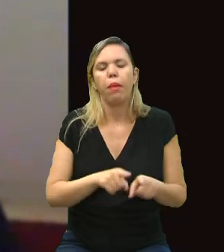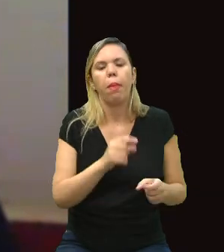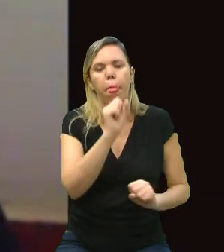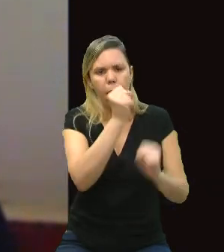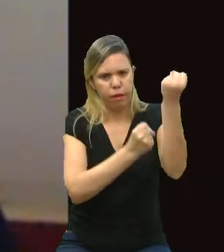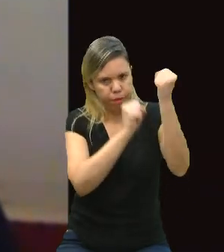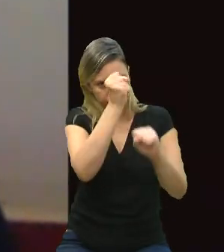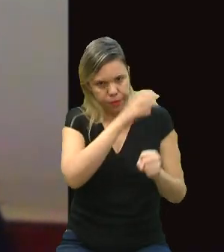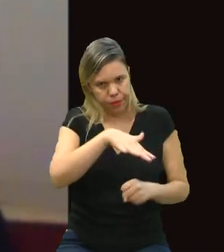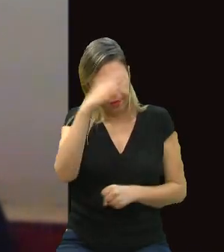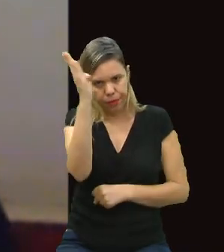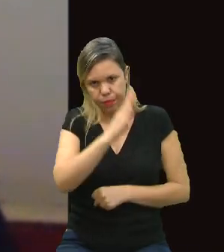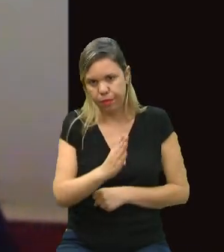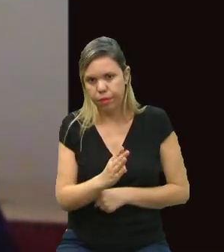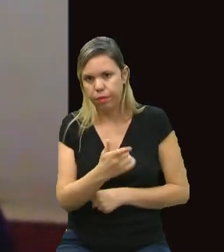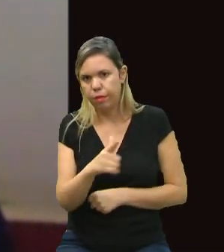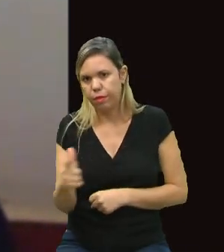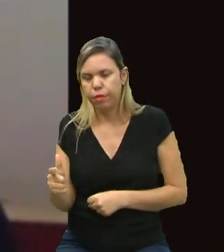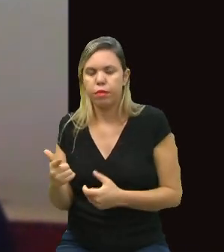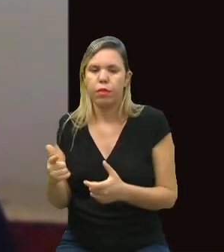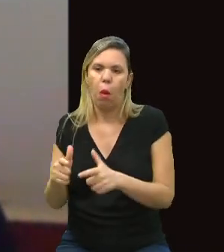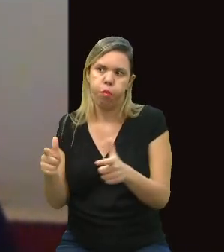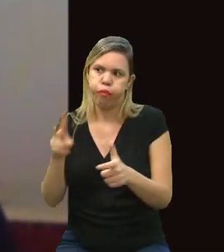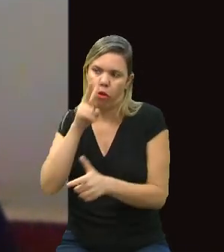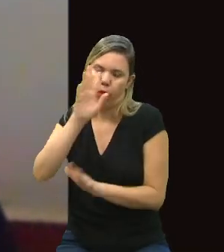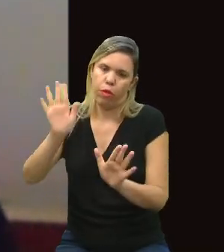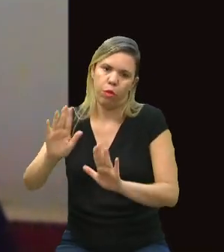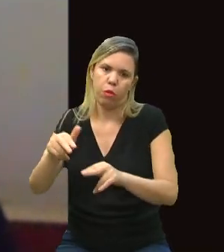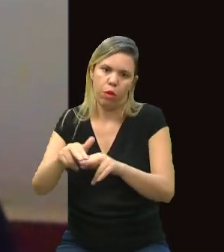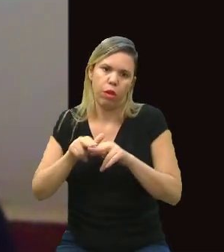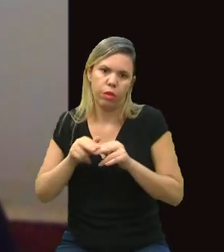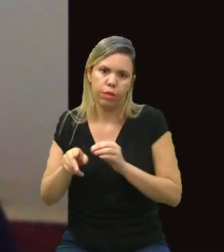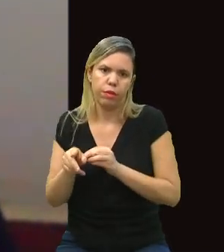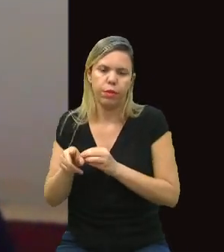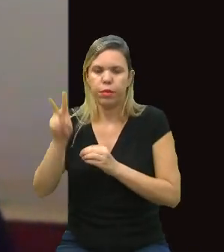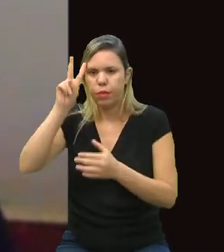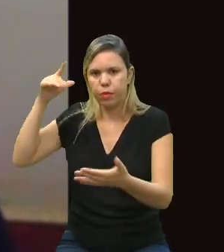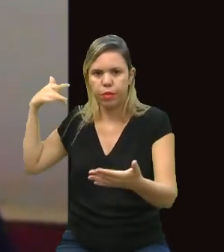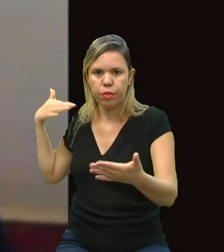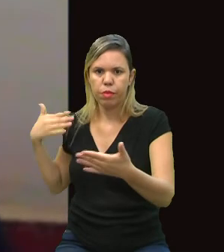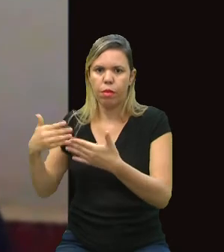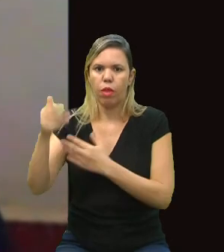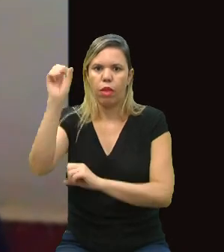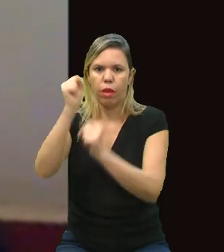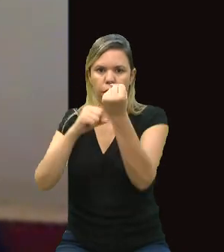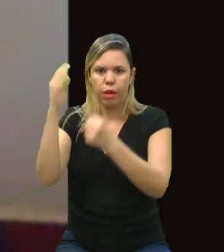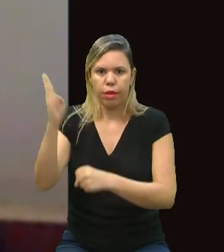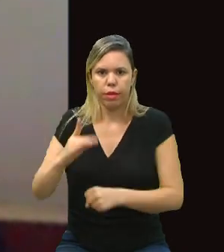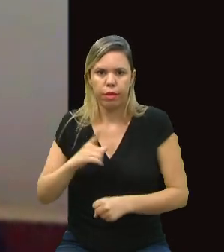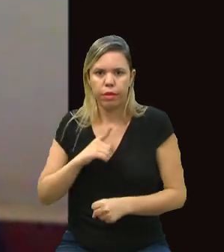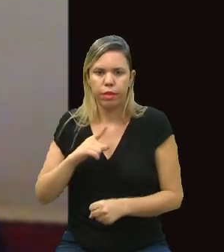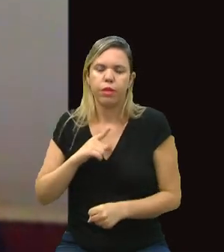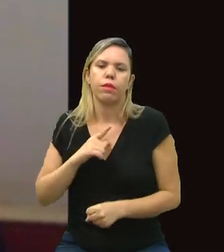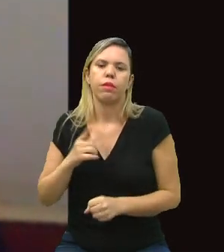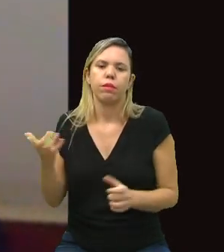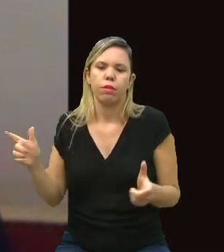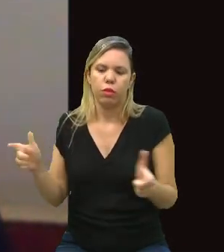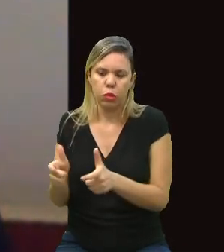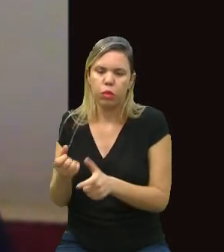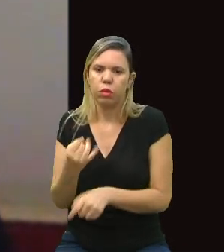devido a, historicamente, a indústria do Brasil ter se desacelerado. E o setor de resíduos, que também é bastante